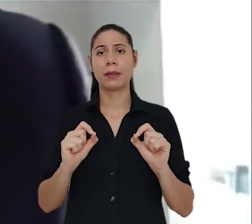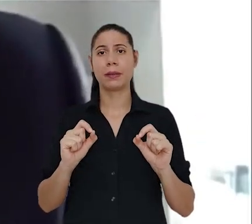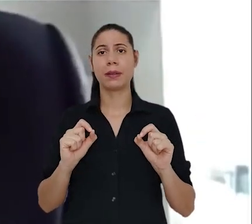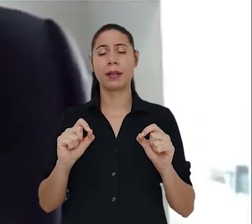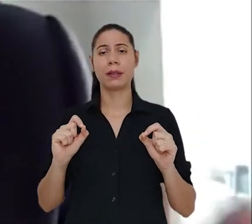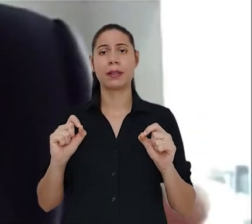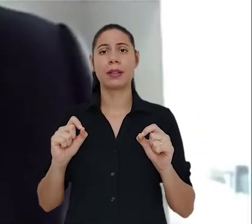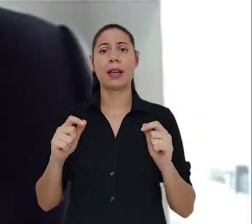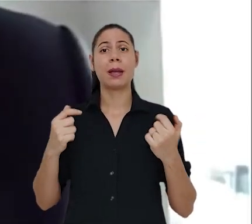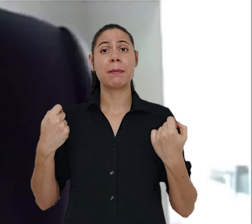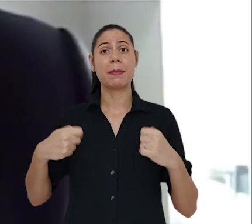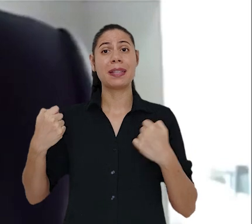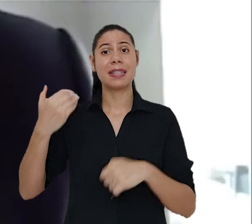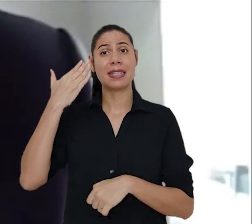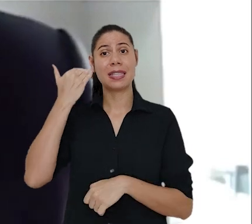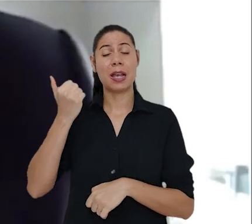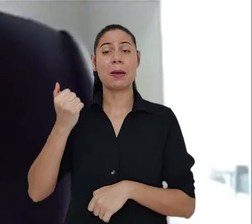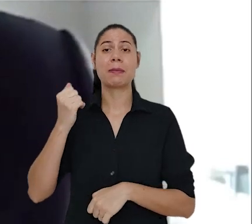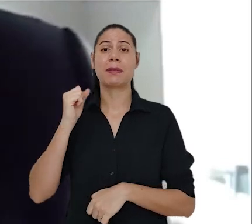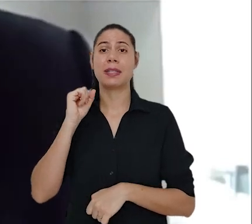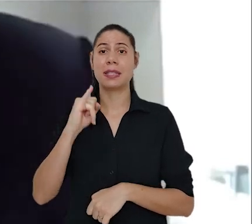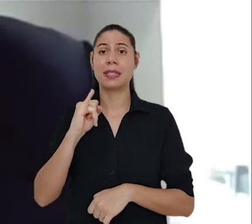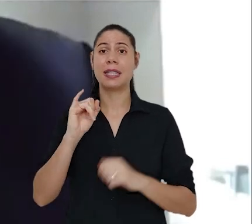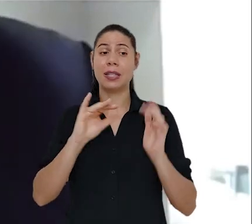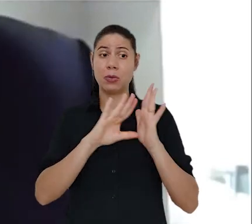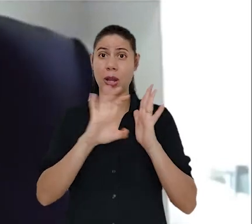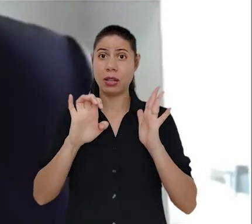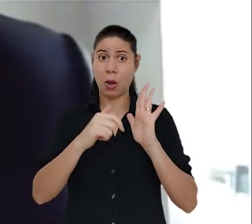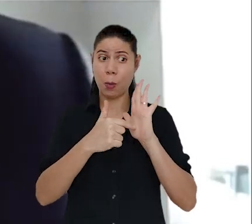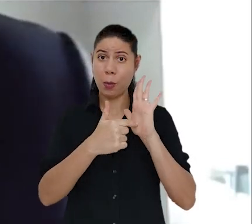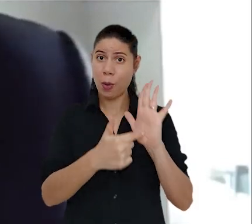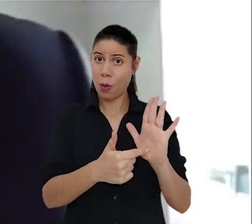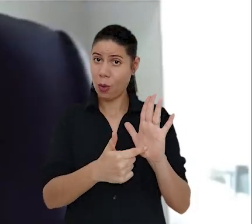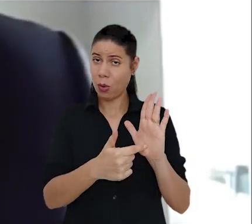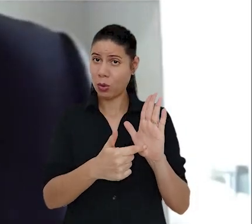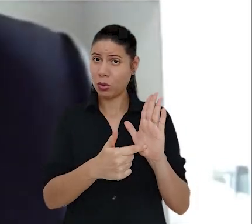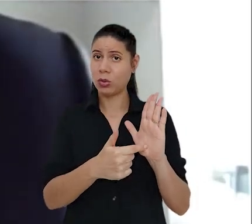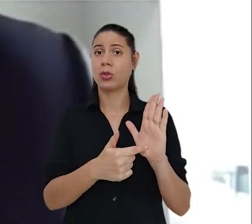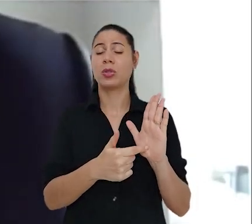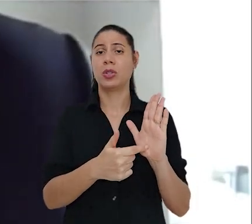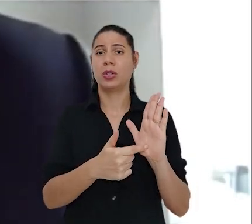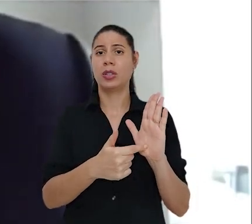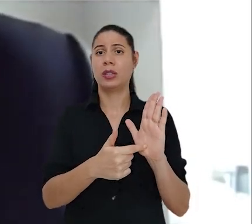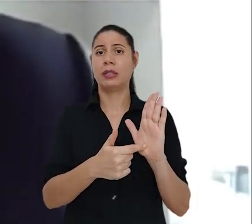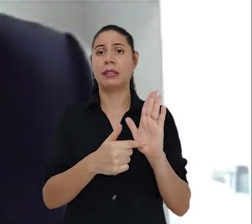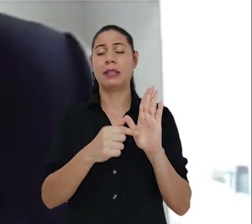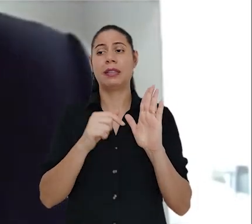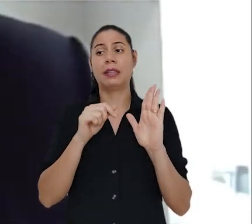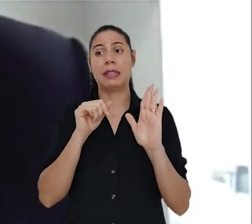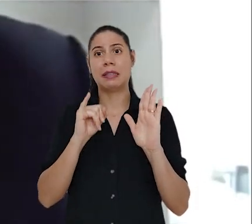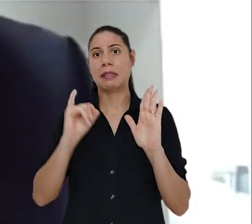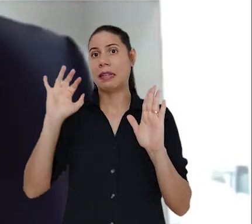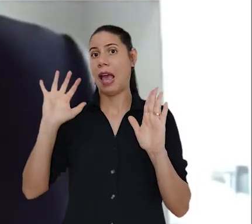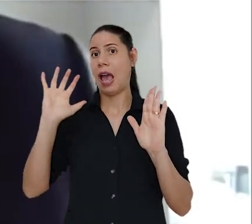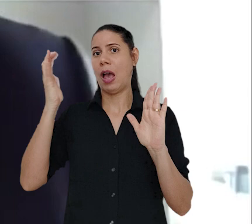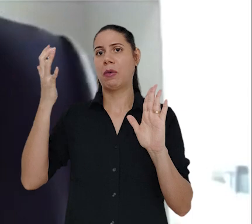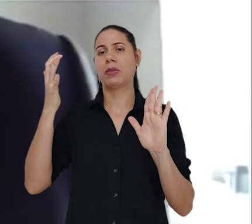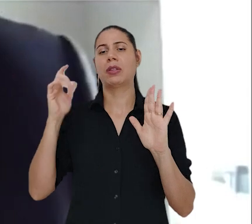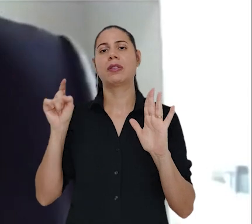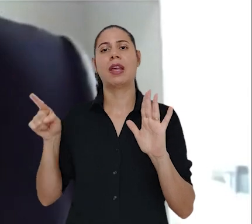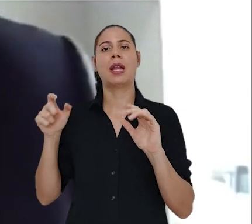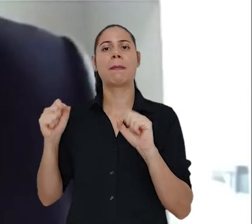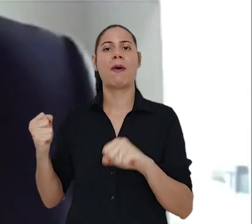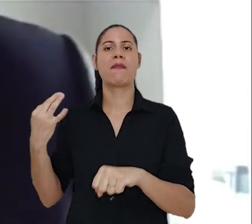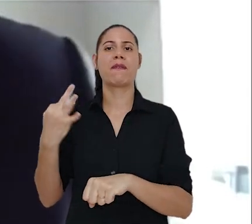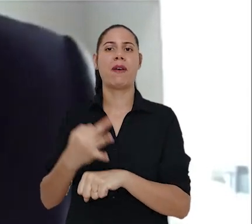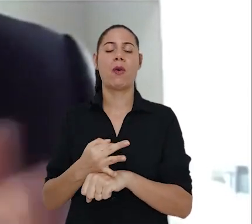a primeira fronteira que ele precisa saber é se tem no edital alguma previsão de que, em determinada circunstância, ele pode